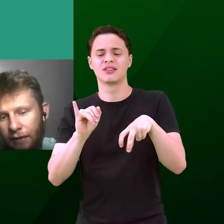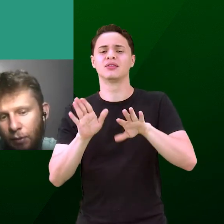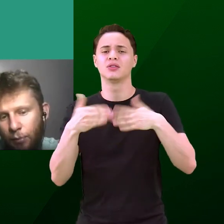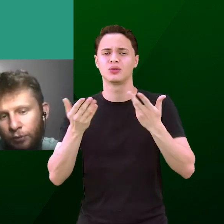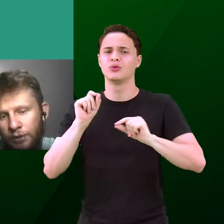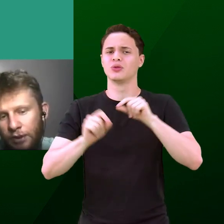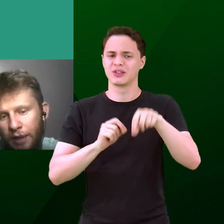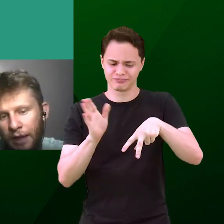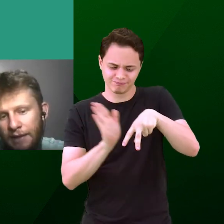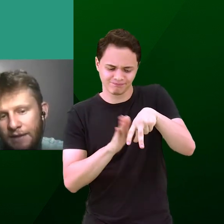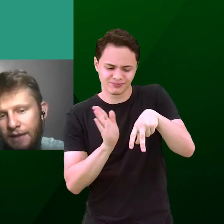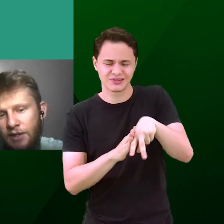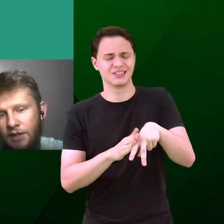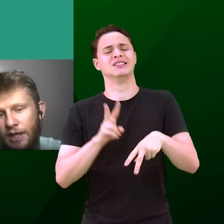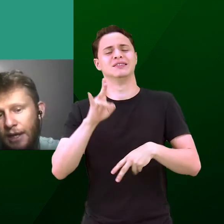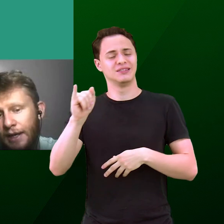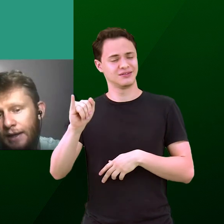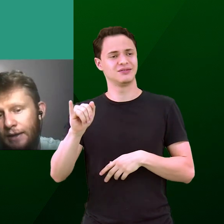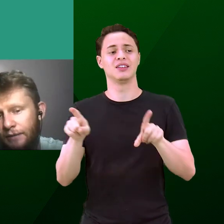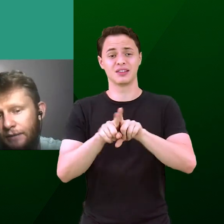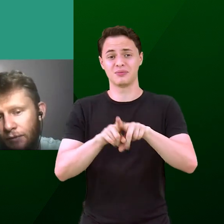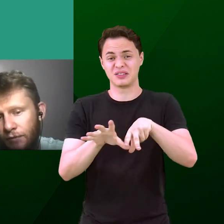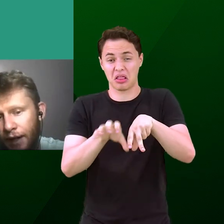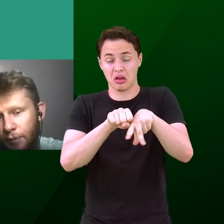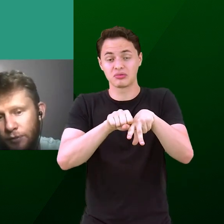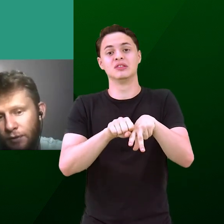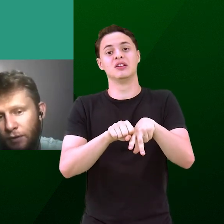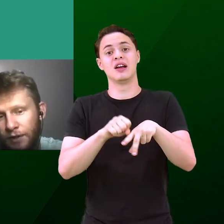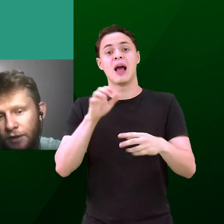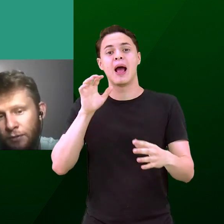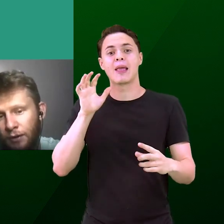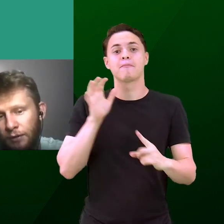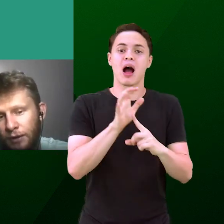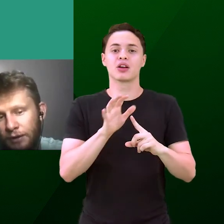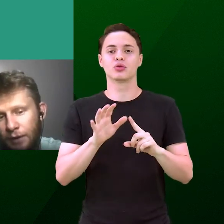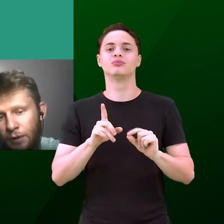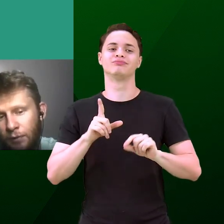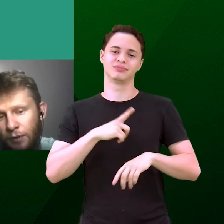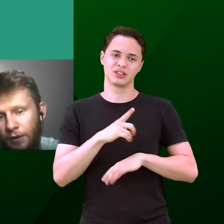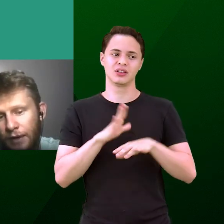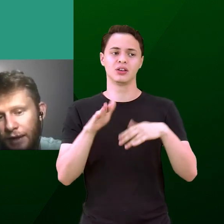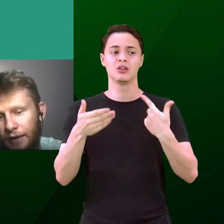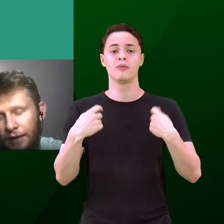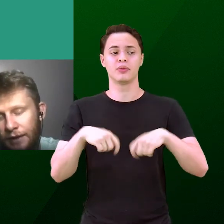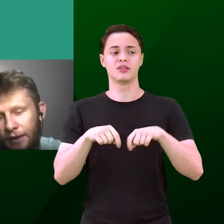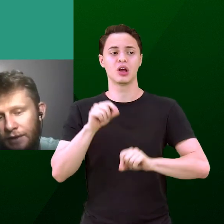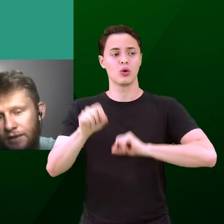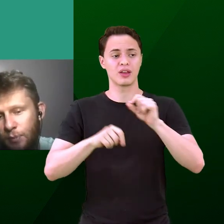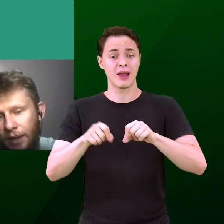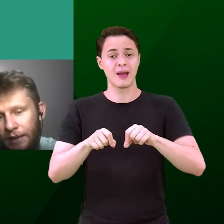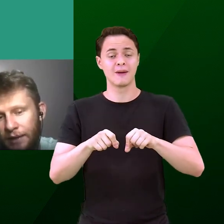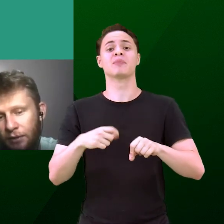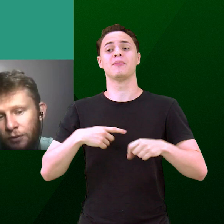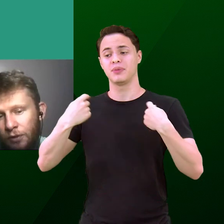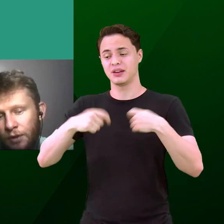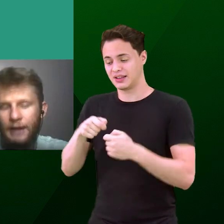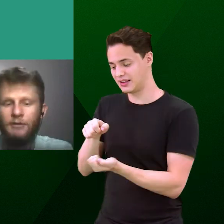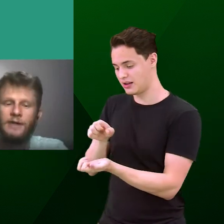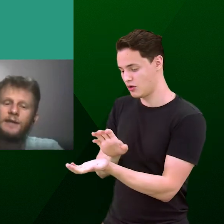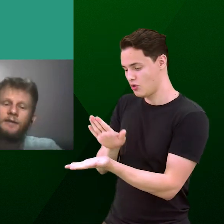mais para dentro. Tá? A neutra, que é a mais comum, é a pisada reta, a gente tem a pisada reta, não gera